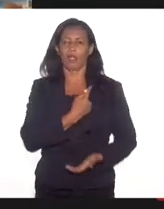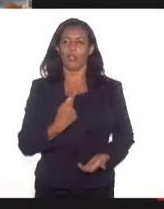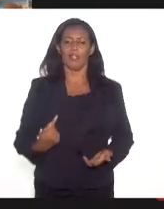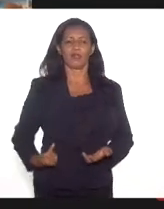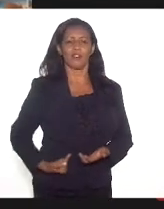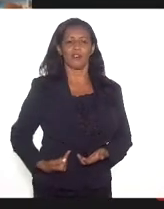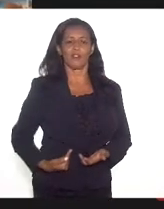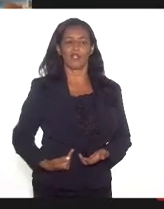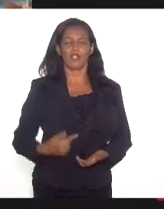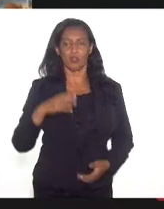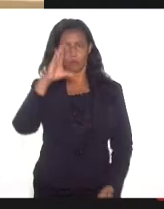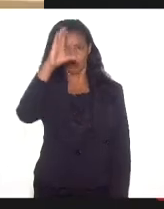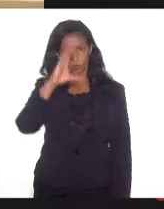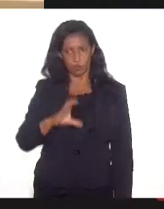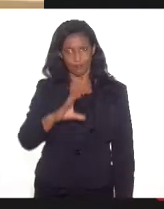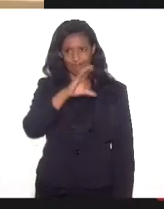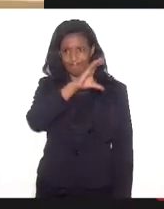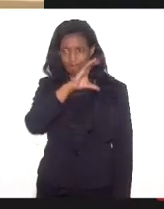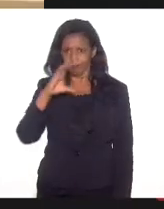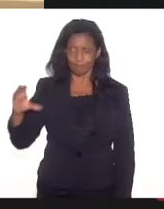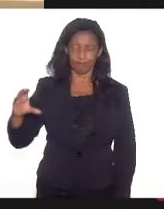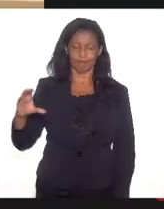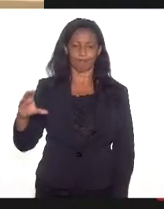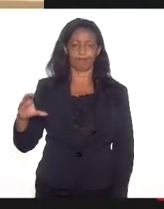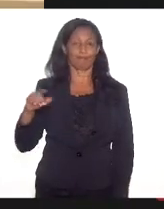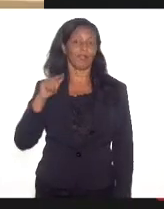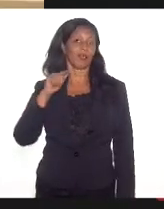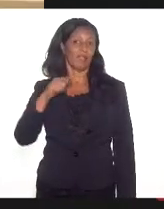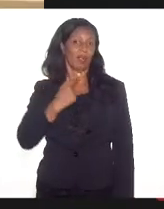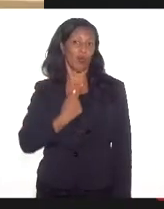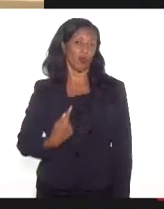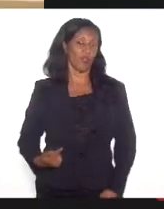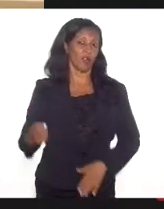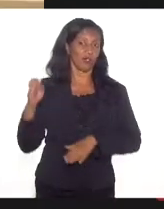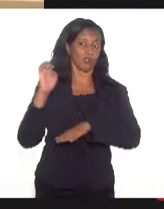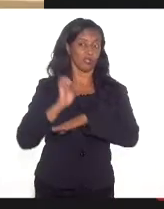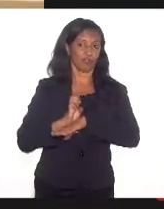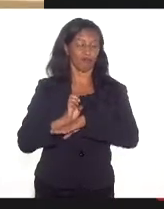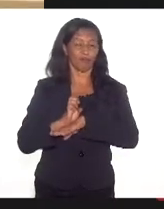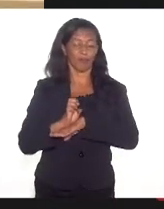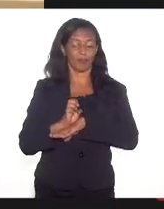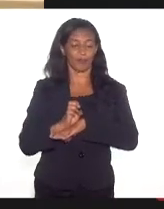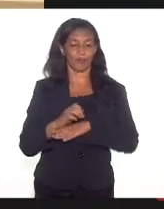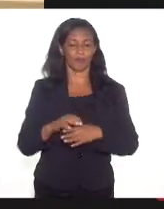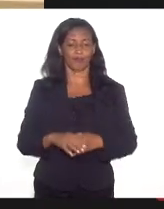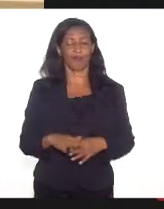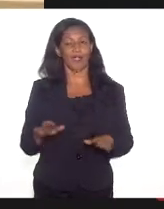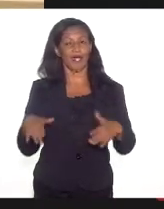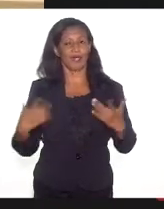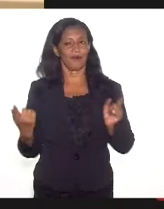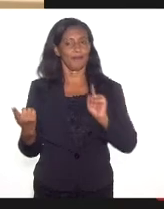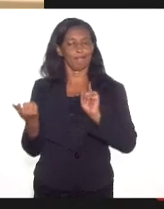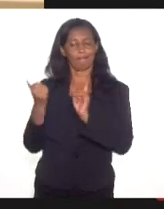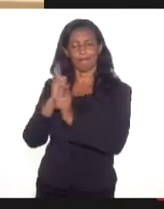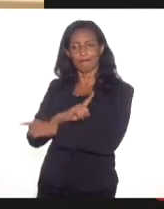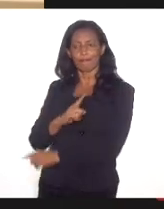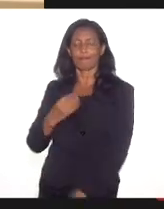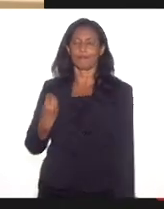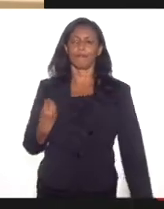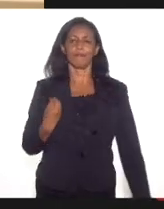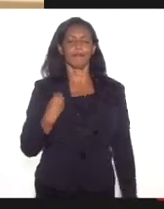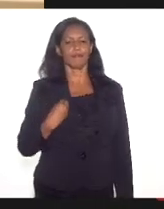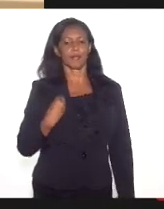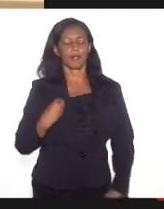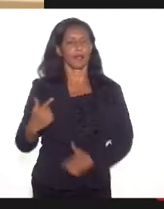de um católico praticante que é o governador do estado do Rio de Janeiro enfim as contradições da vida e